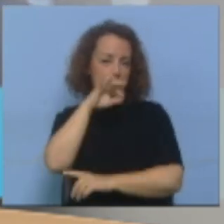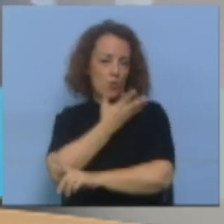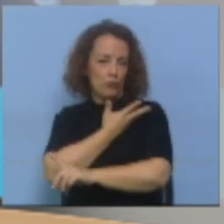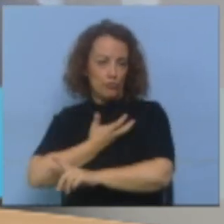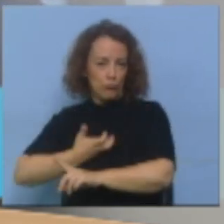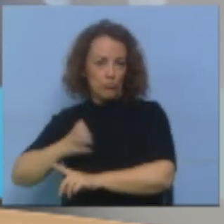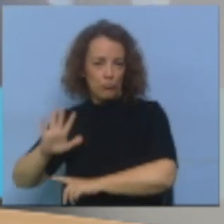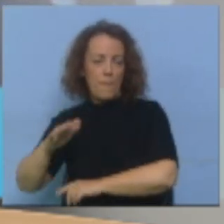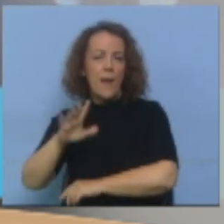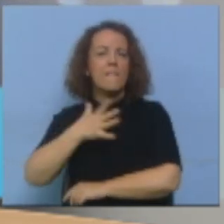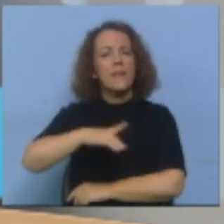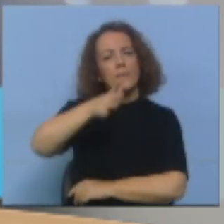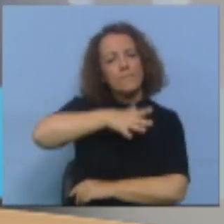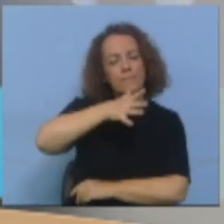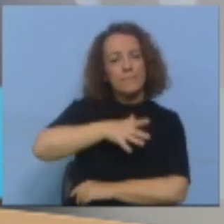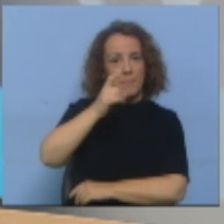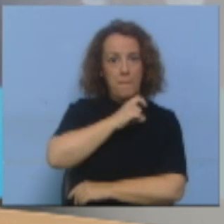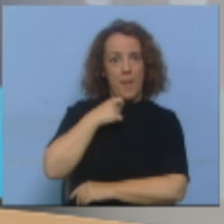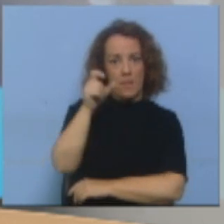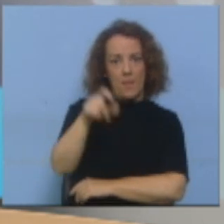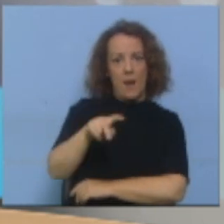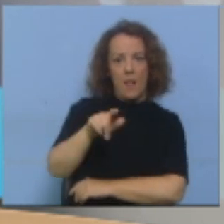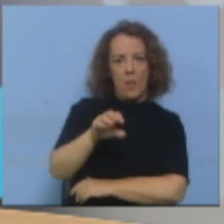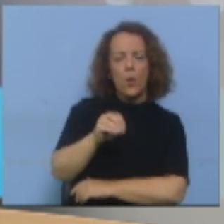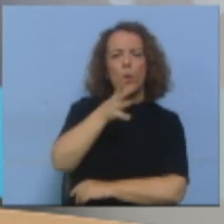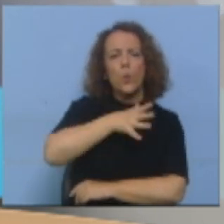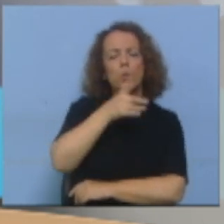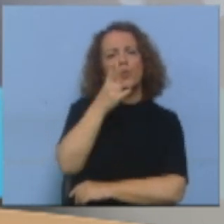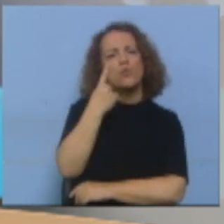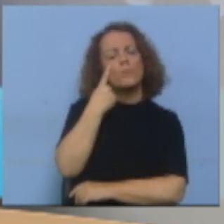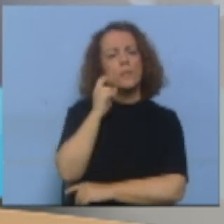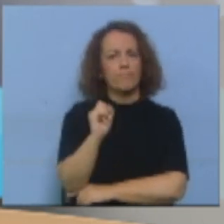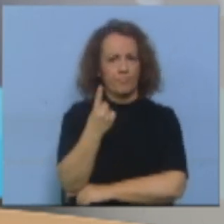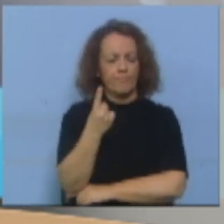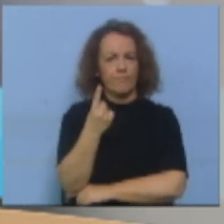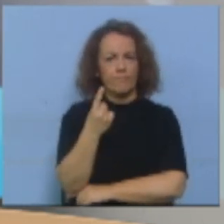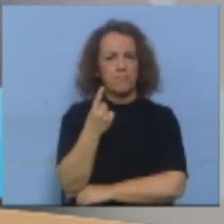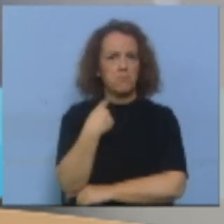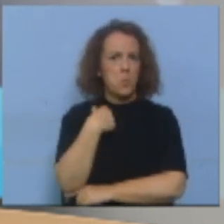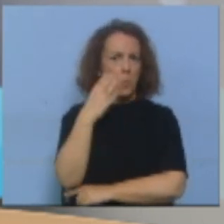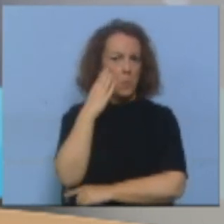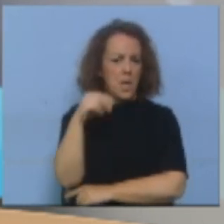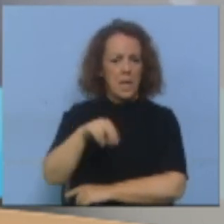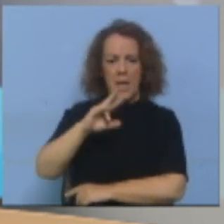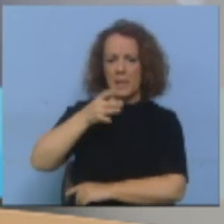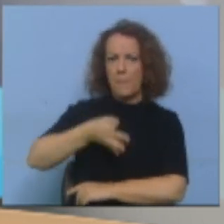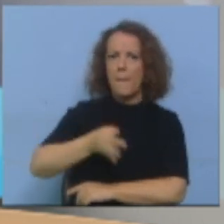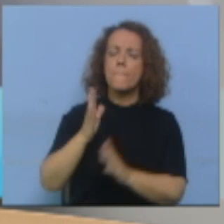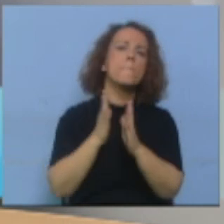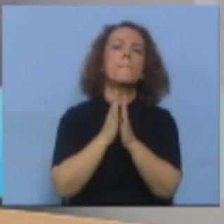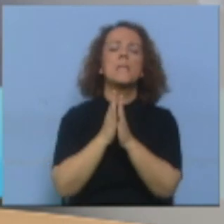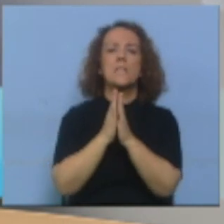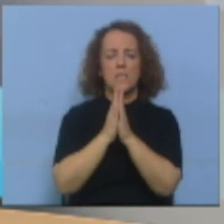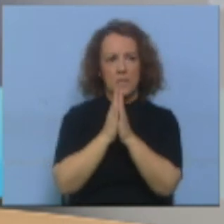gostava que partilhasse connosco, Padre Nélio, uma experiência que creio aqui na RTP, a missa foi